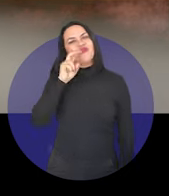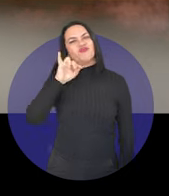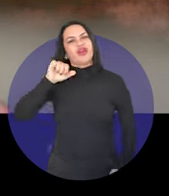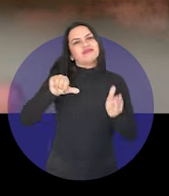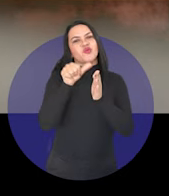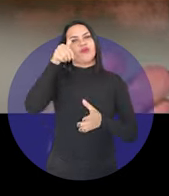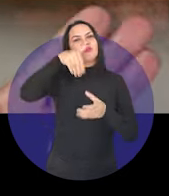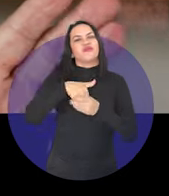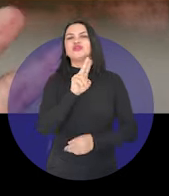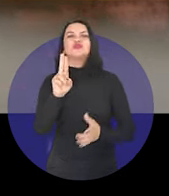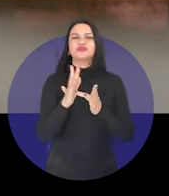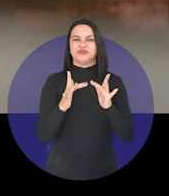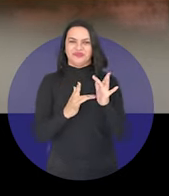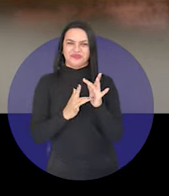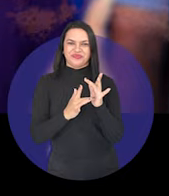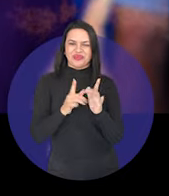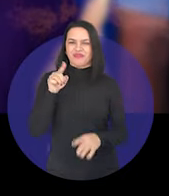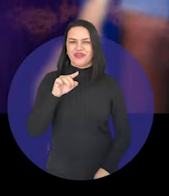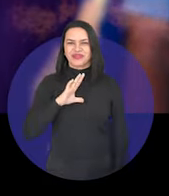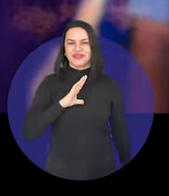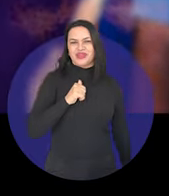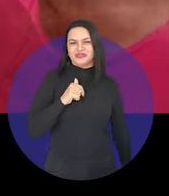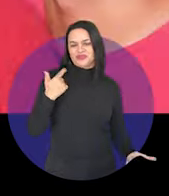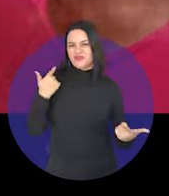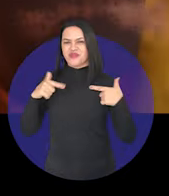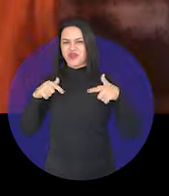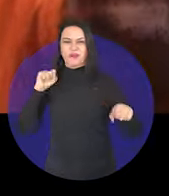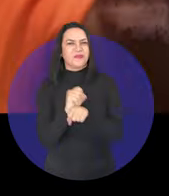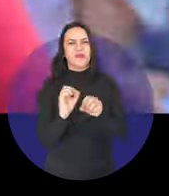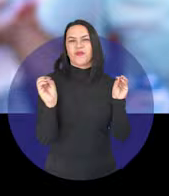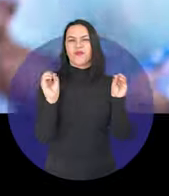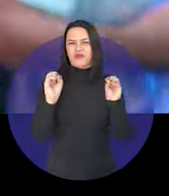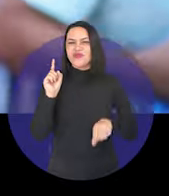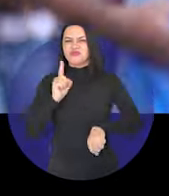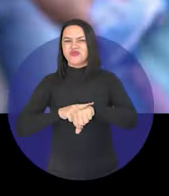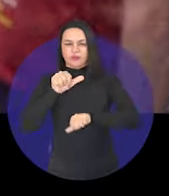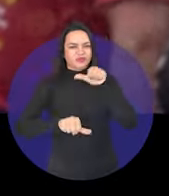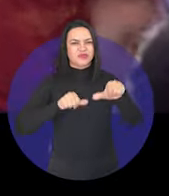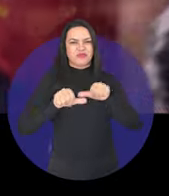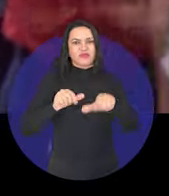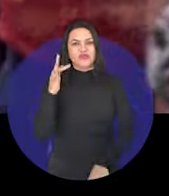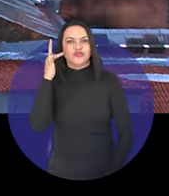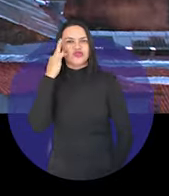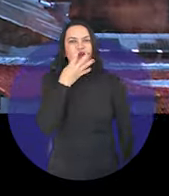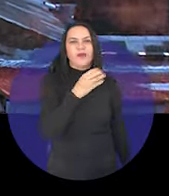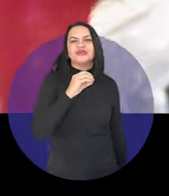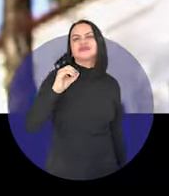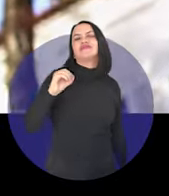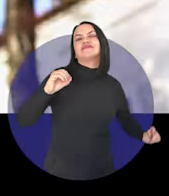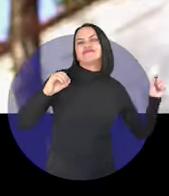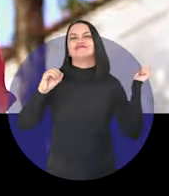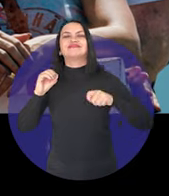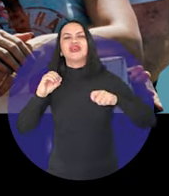vai ser no primeiro turno, em nome de Jesus. Ele tem fibra, ele tem raça, não para em nenhum momento, muda tudo onde passa. Flávio